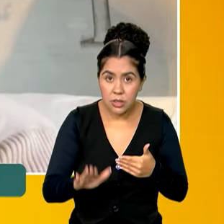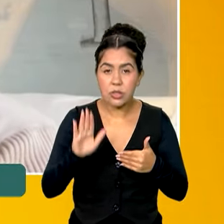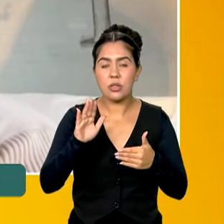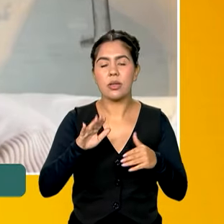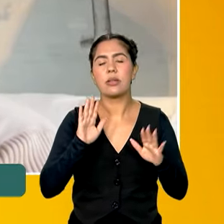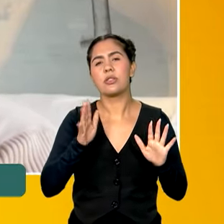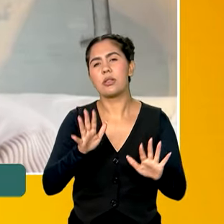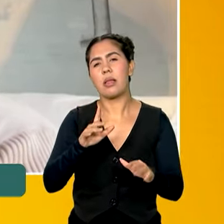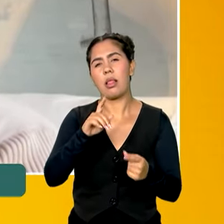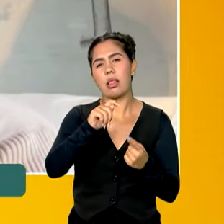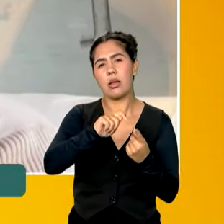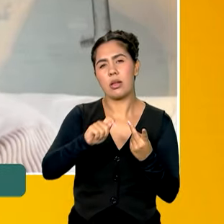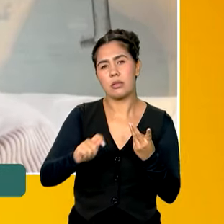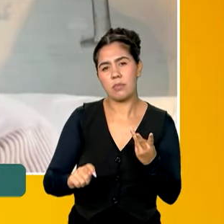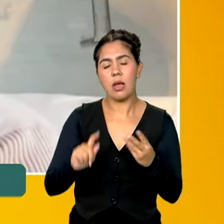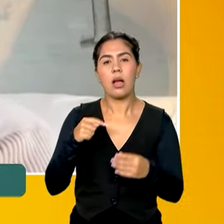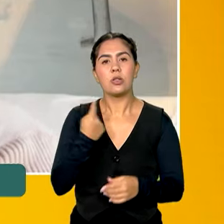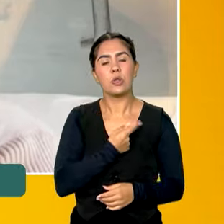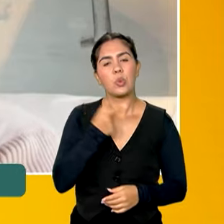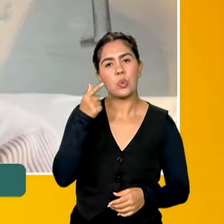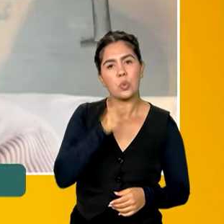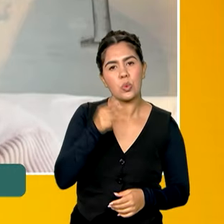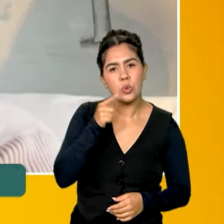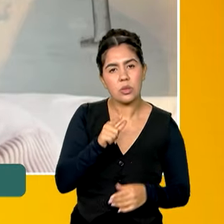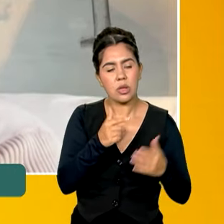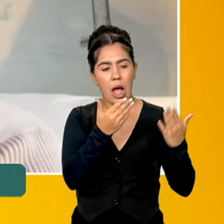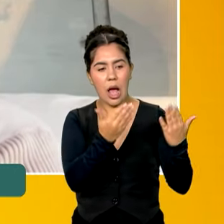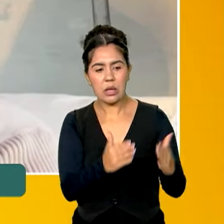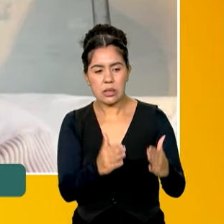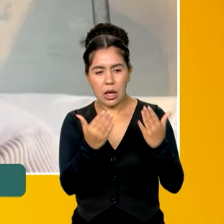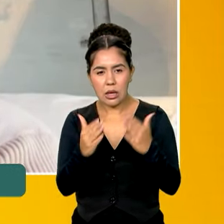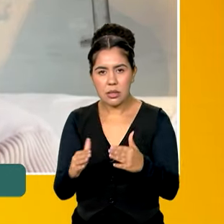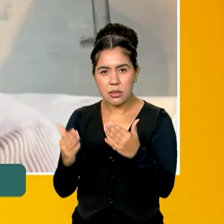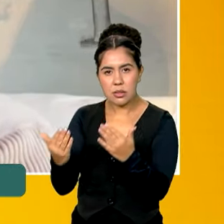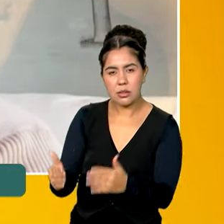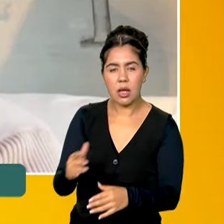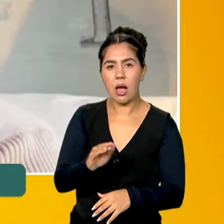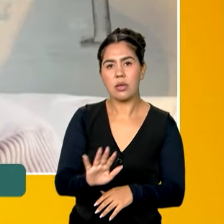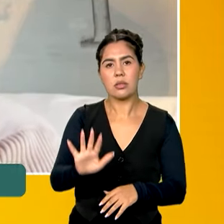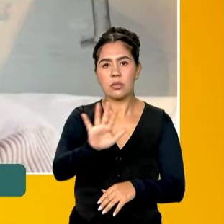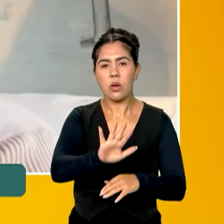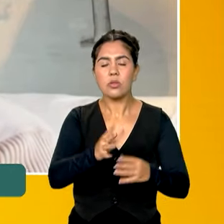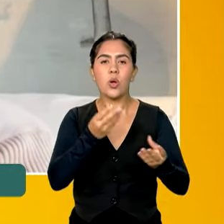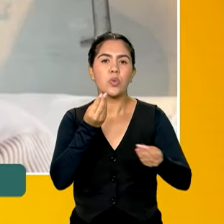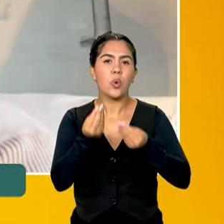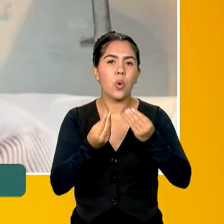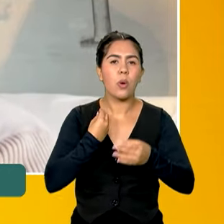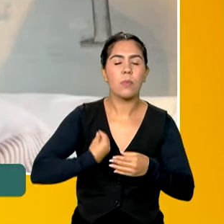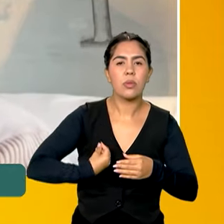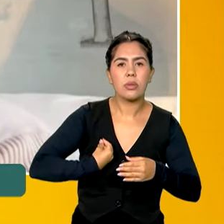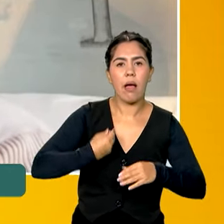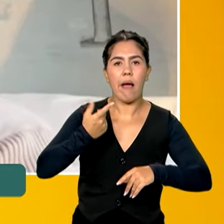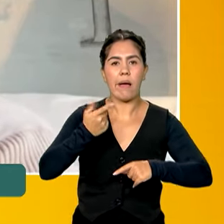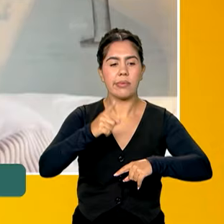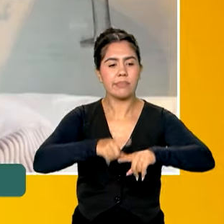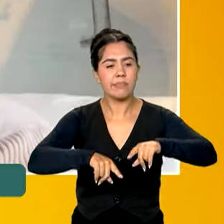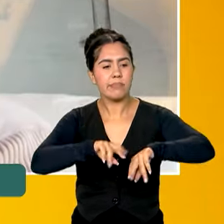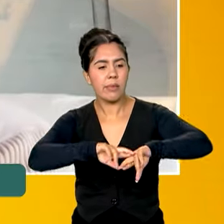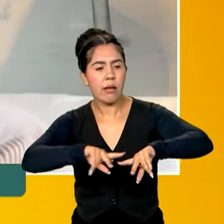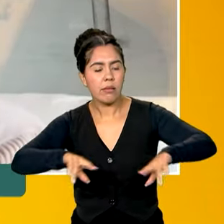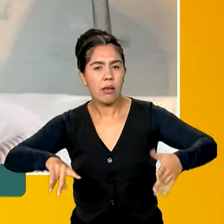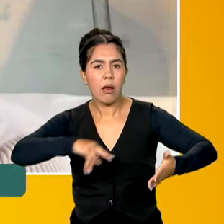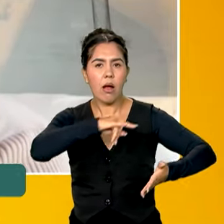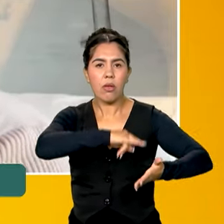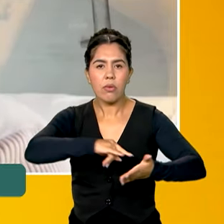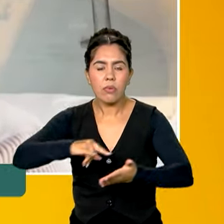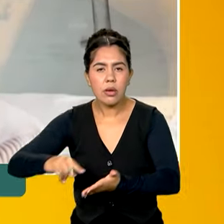3 meses, temos conseguido analisar a situação dos acervos e, ao mesmo tempo,